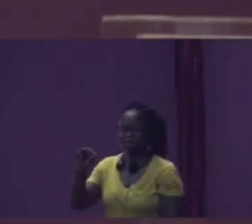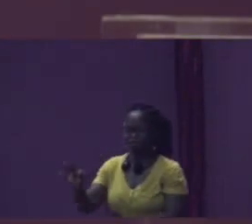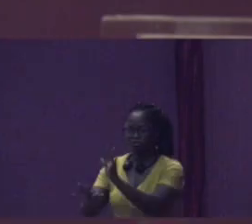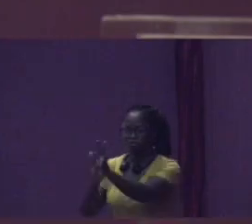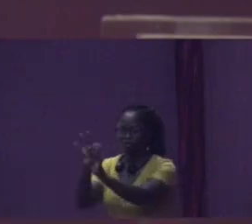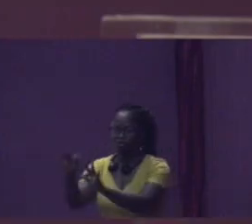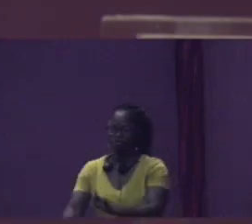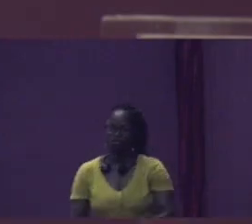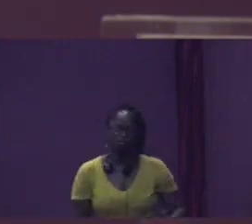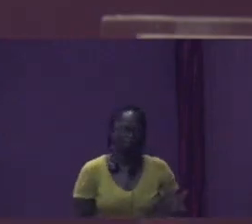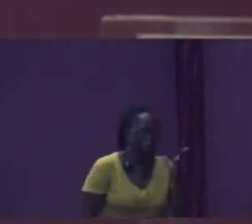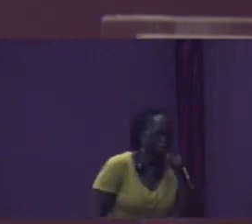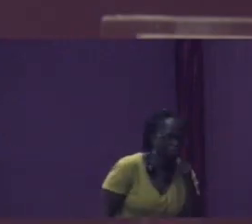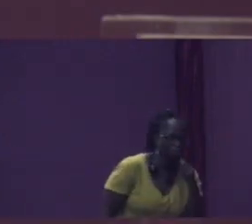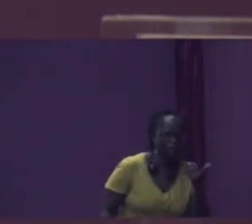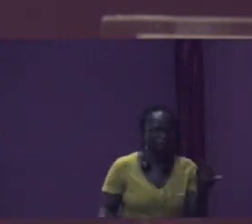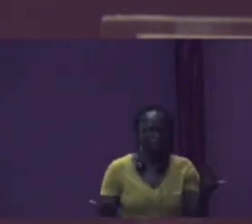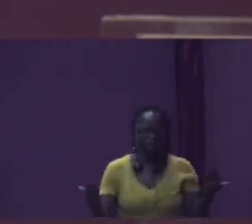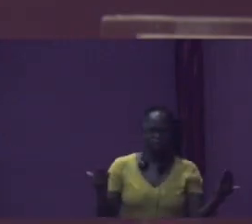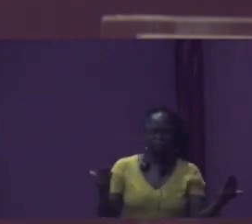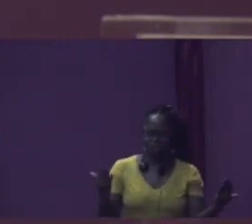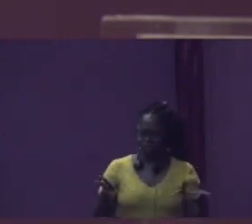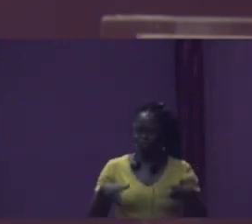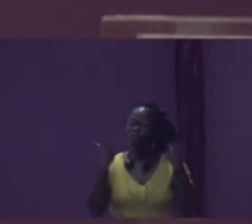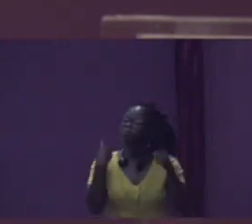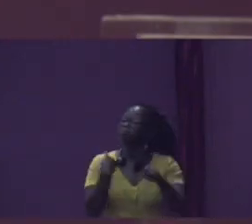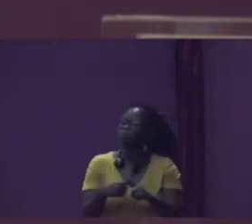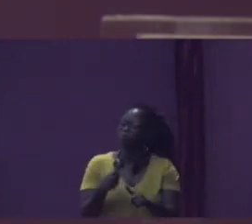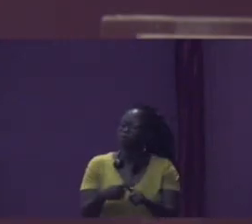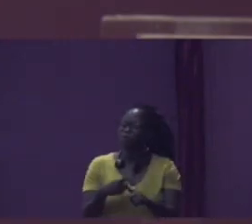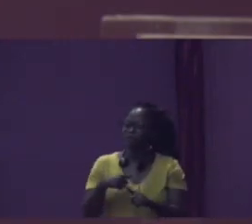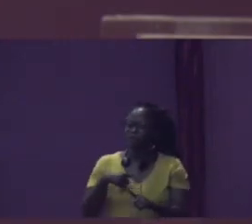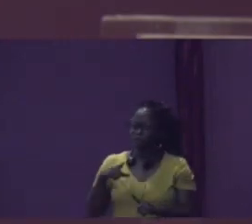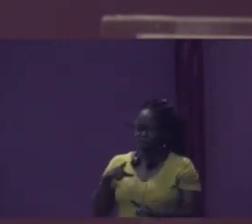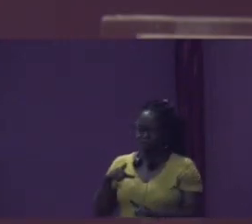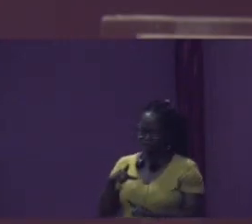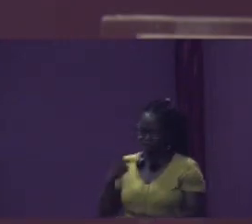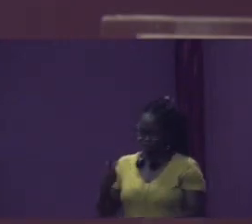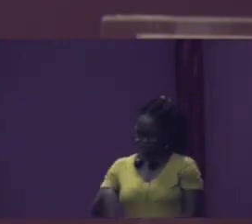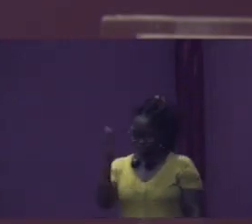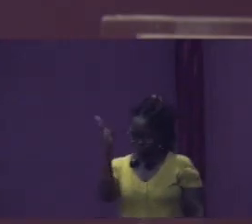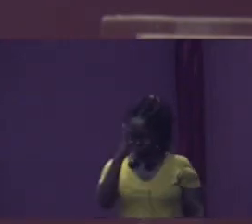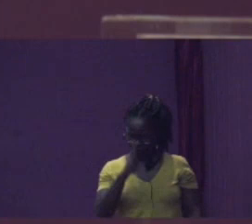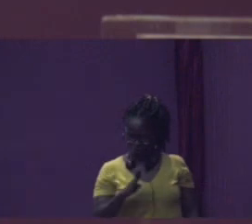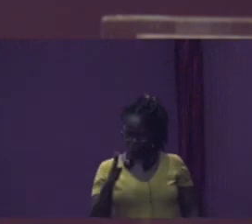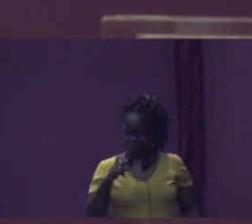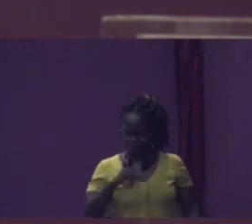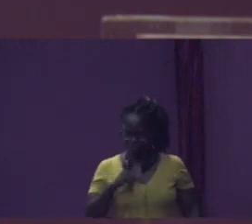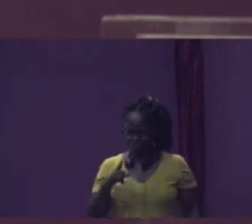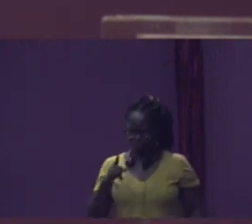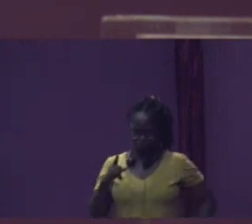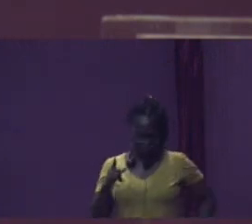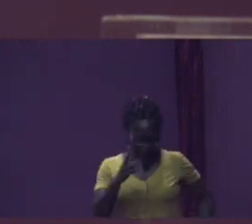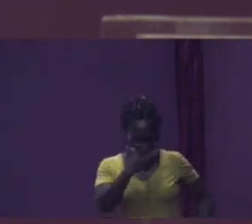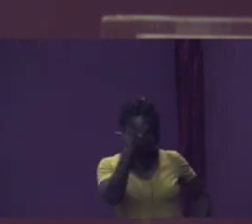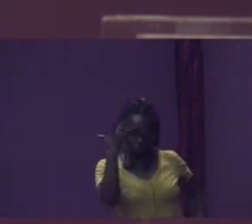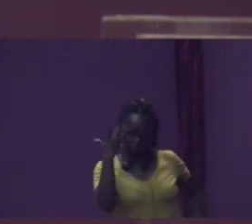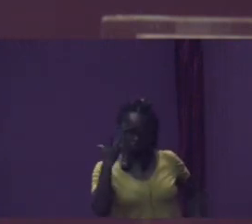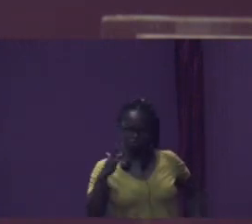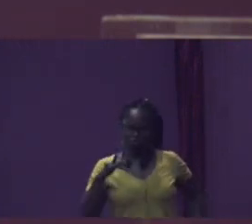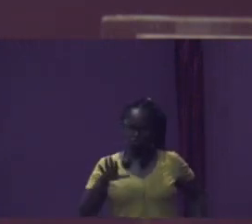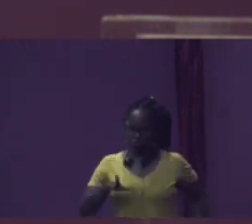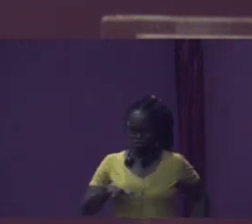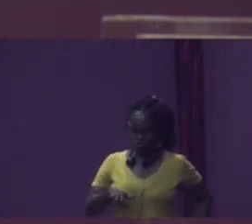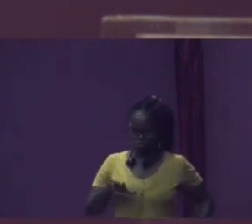pouco demais, né? Digo isso porque temos escrito sobre isso. No Brasil, as pessoas adoecem e morrem